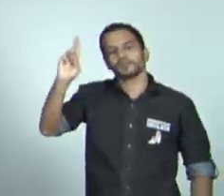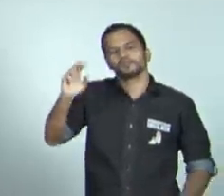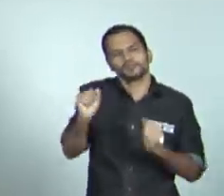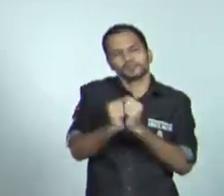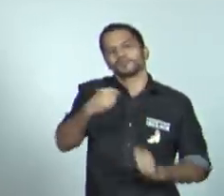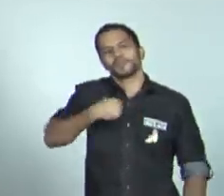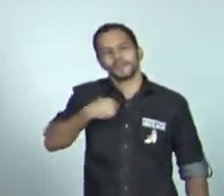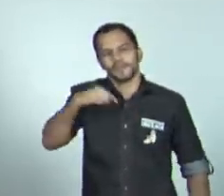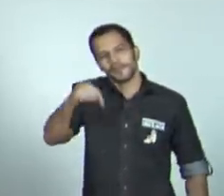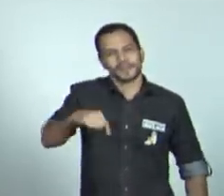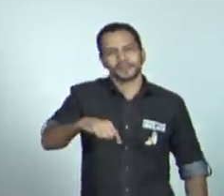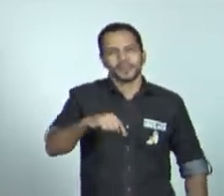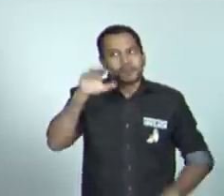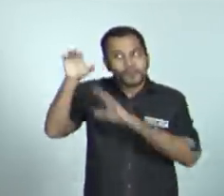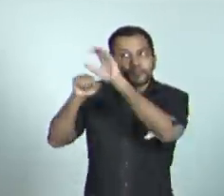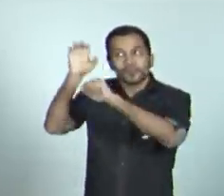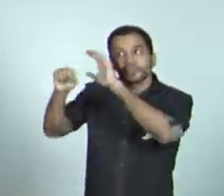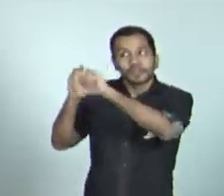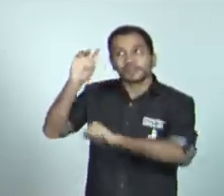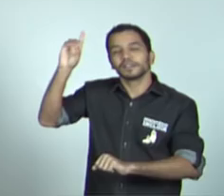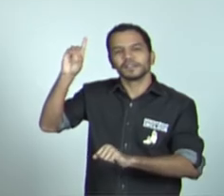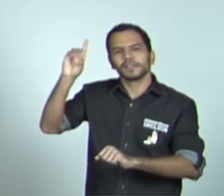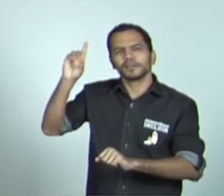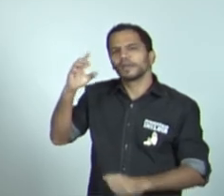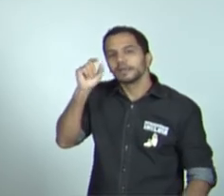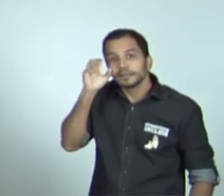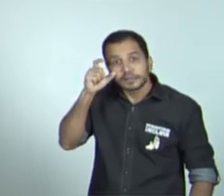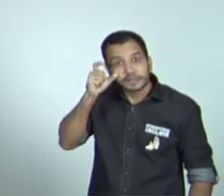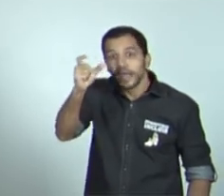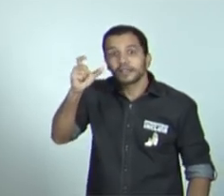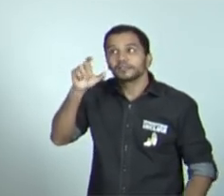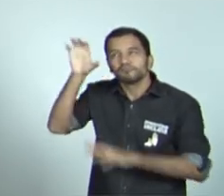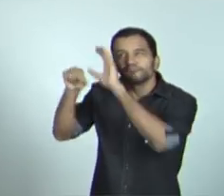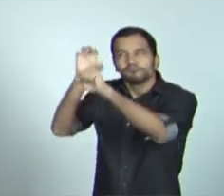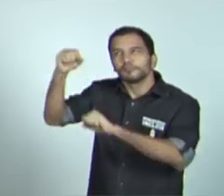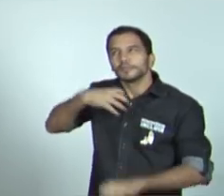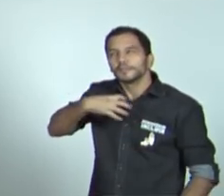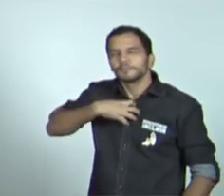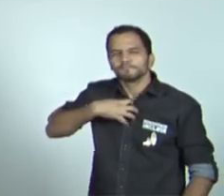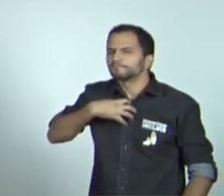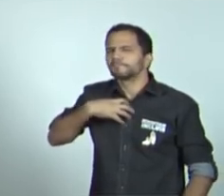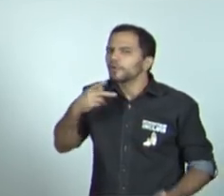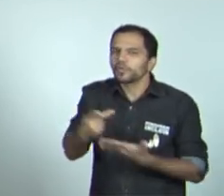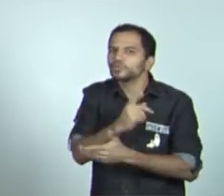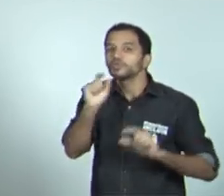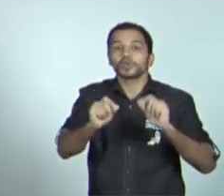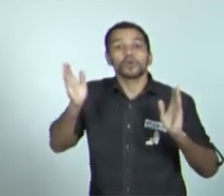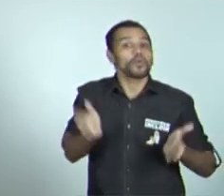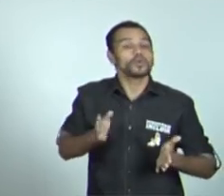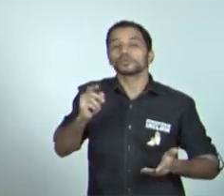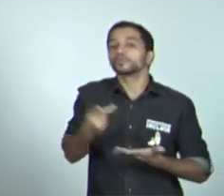culto comigo buscando a deus querendo ouvir de deus querendo sentir de deus deus vai mandar um recado para o teu